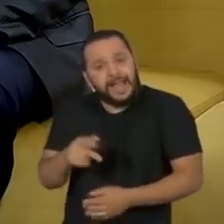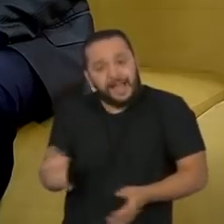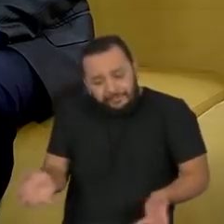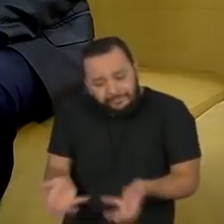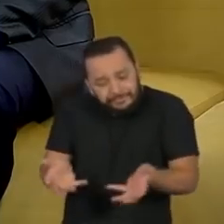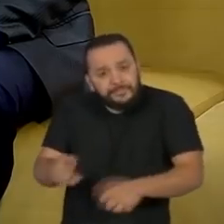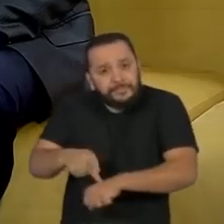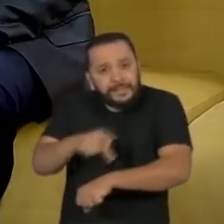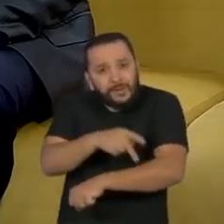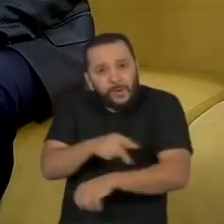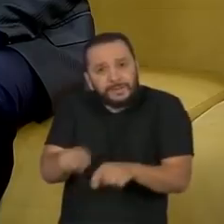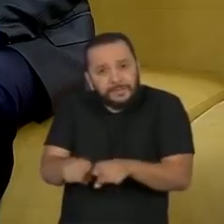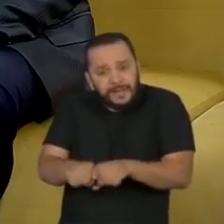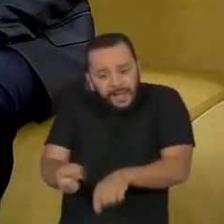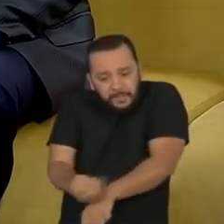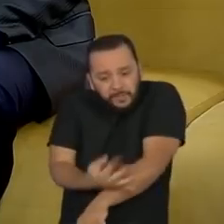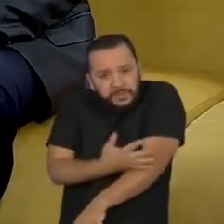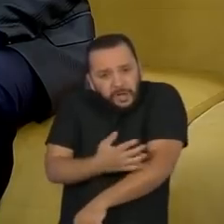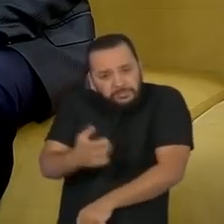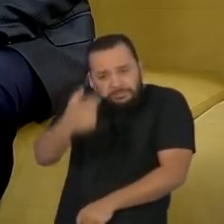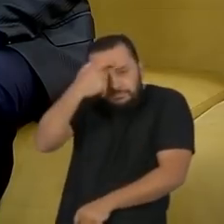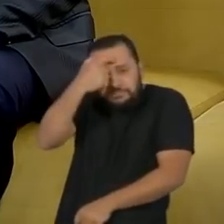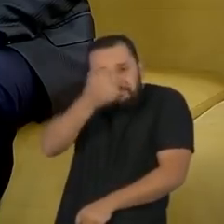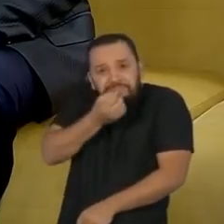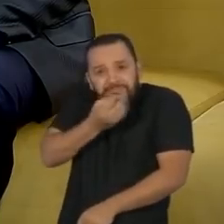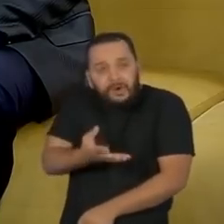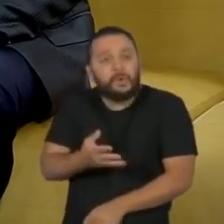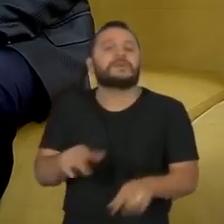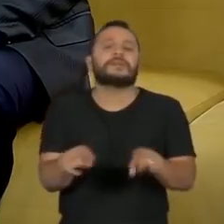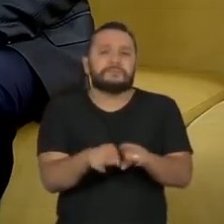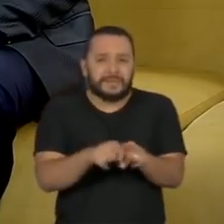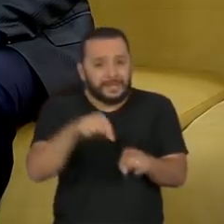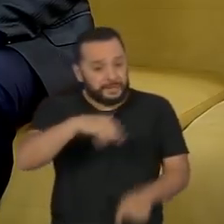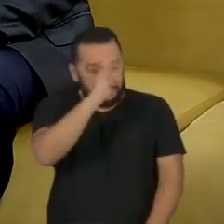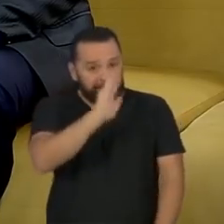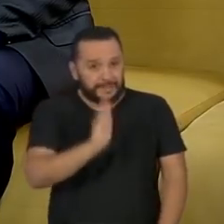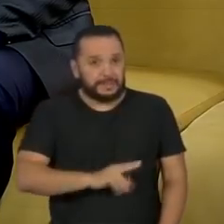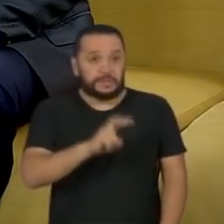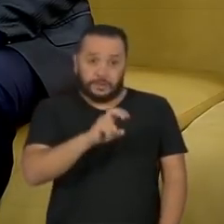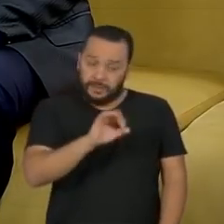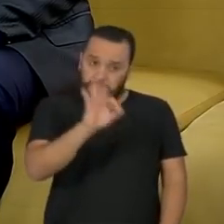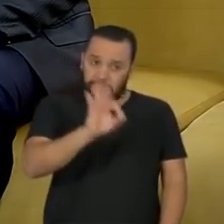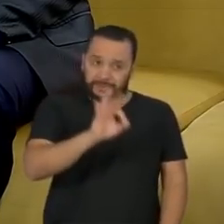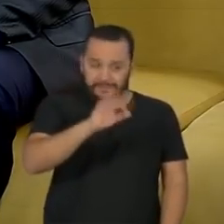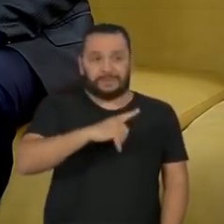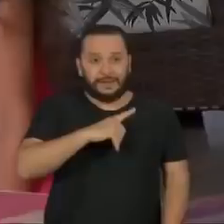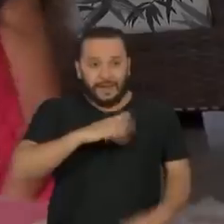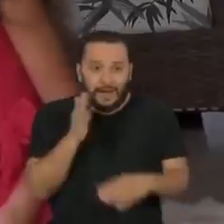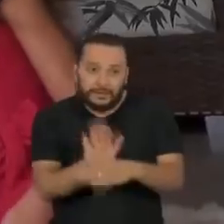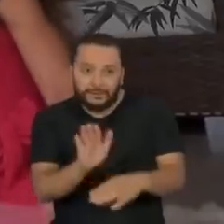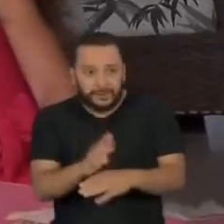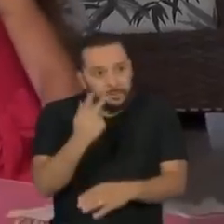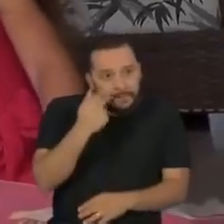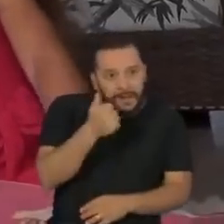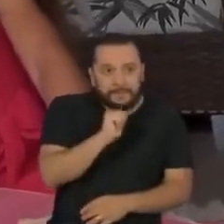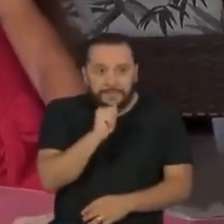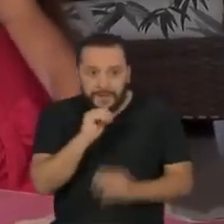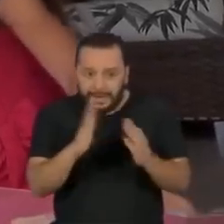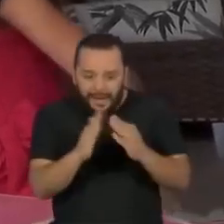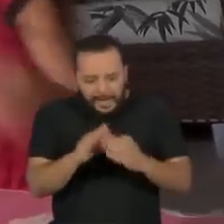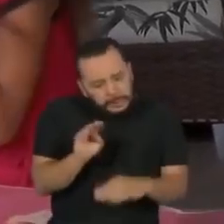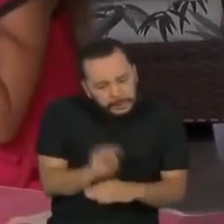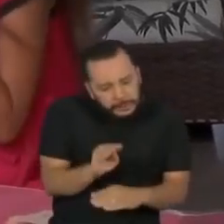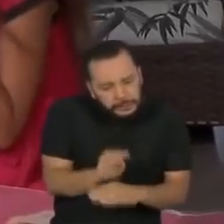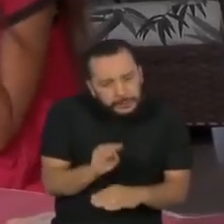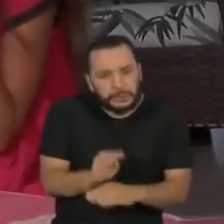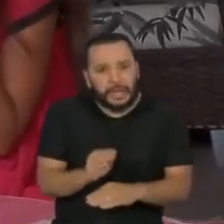no Brasil, metade desses pequenos estudantes tem a ajuda dos pais e das mães em casa.